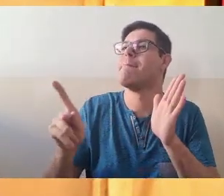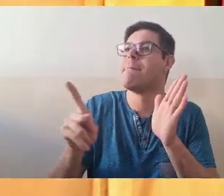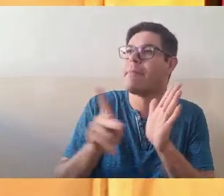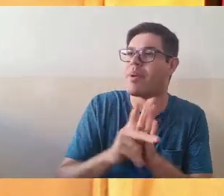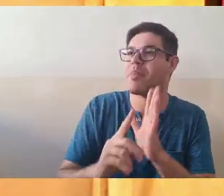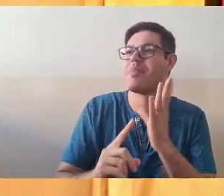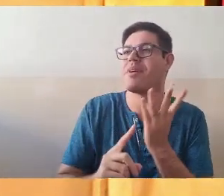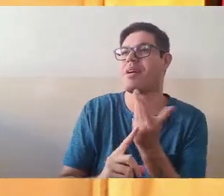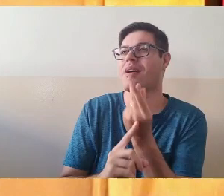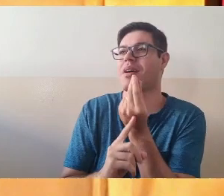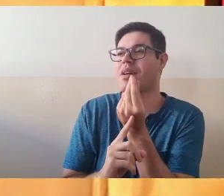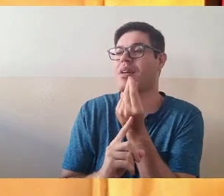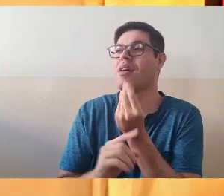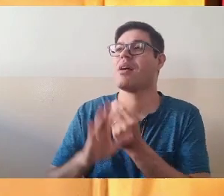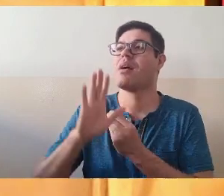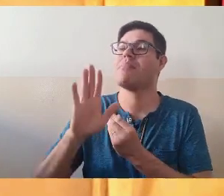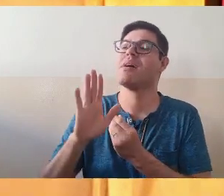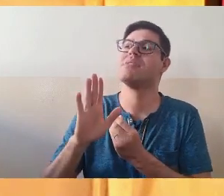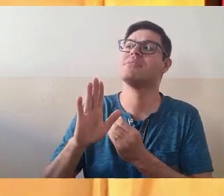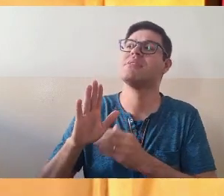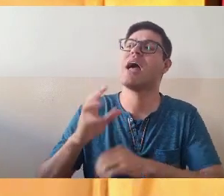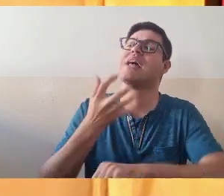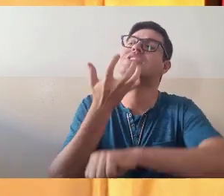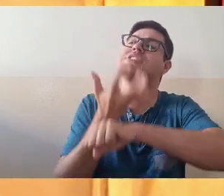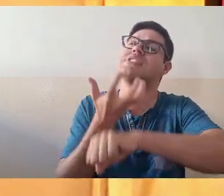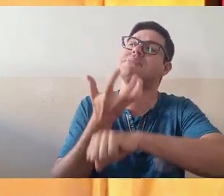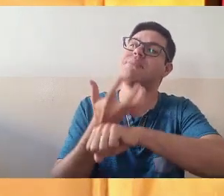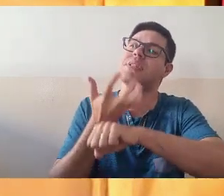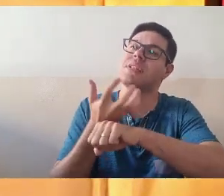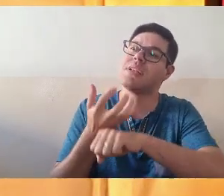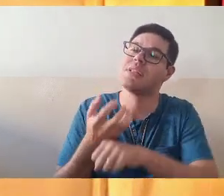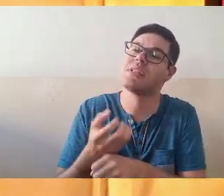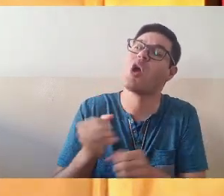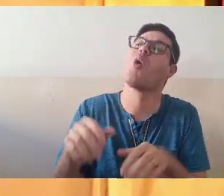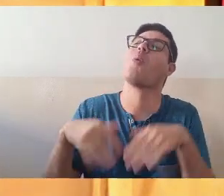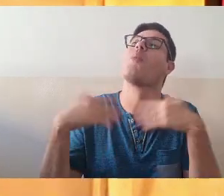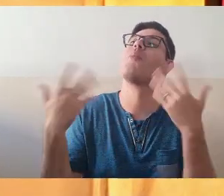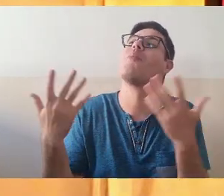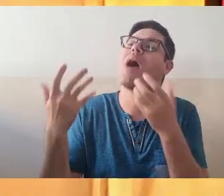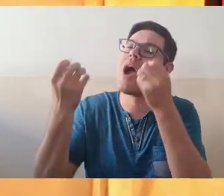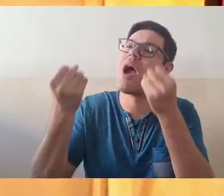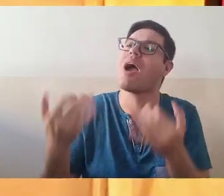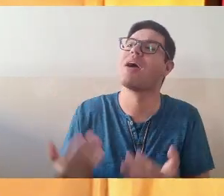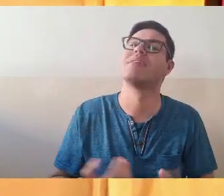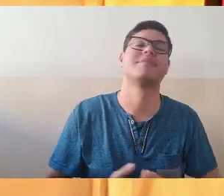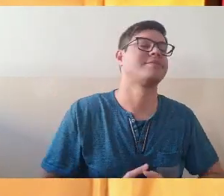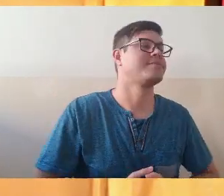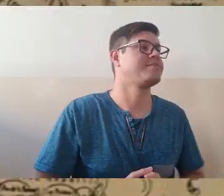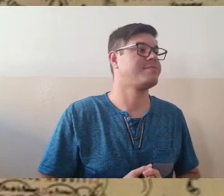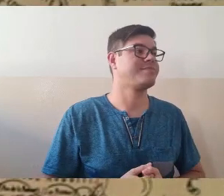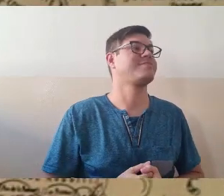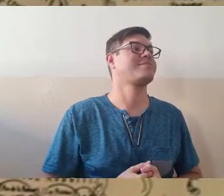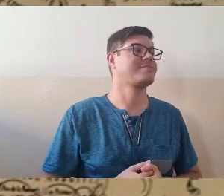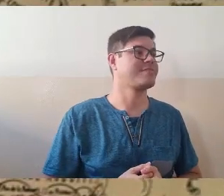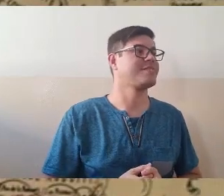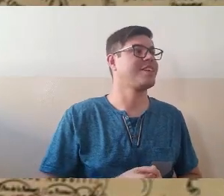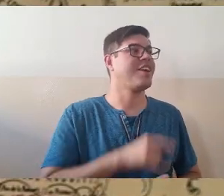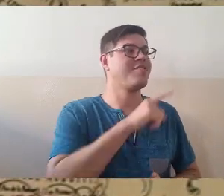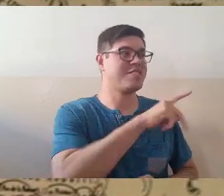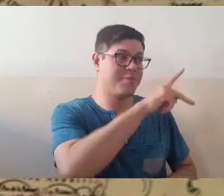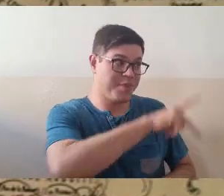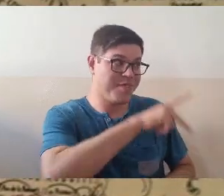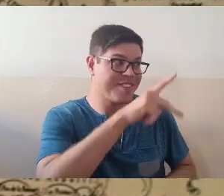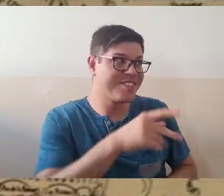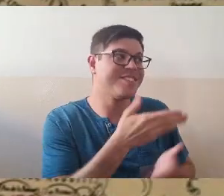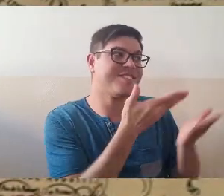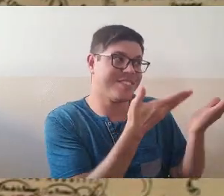digamos, as matérias que você tem ali, que a gente vai falar de escola, né? Que é aprendizado. Falando nisso, Gil, você também é professor, né? Sim.